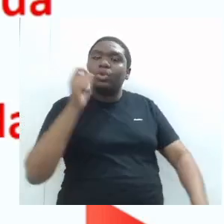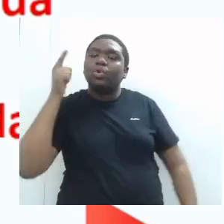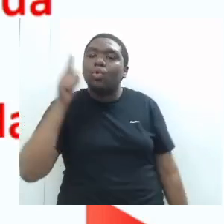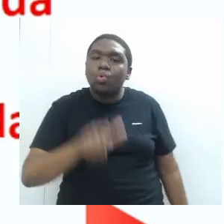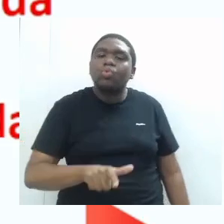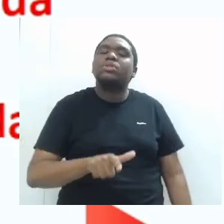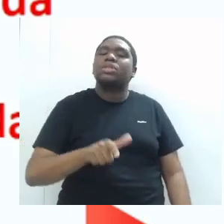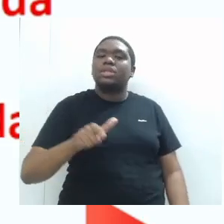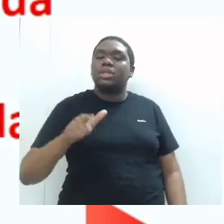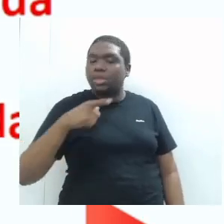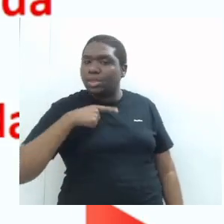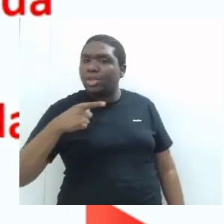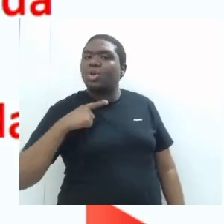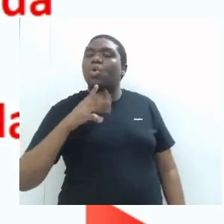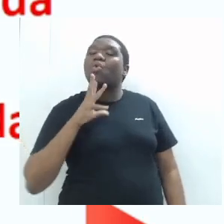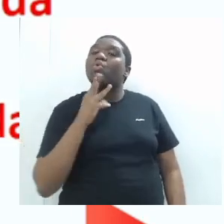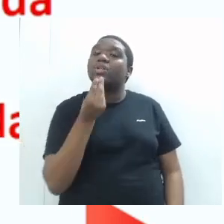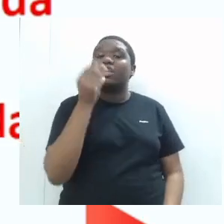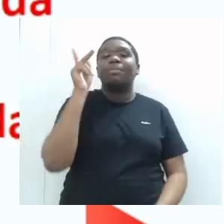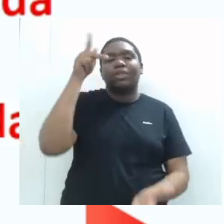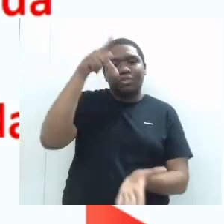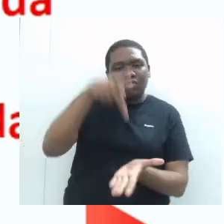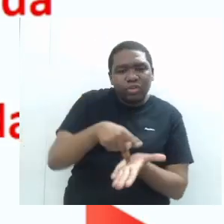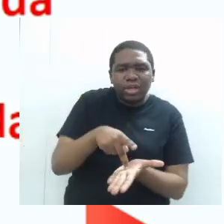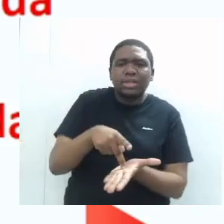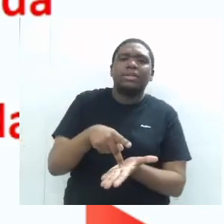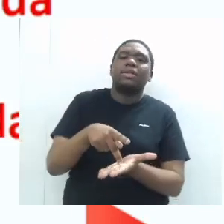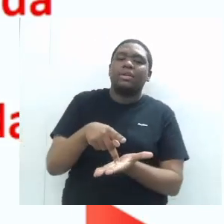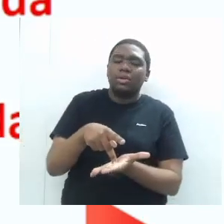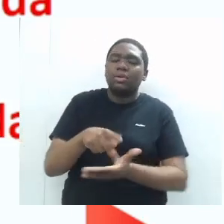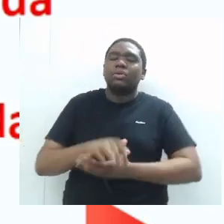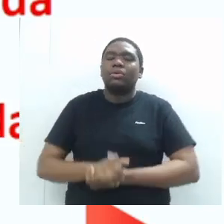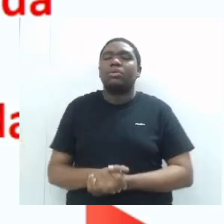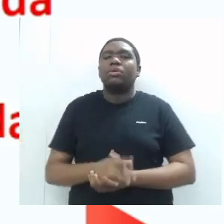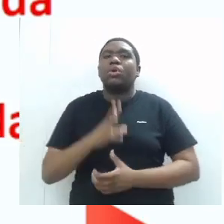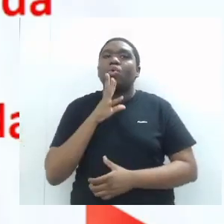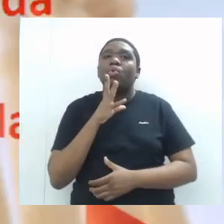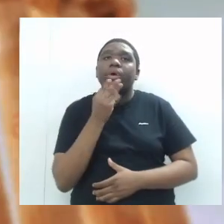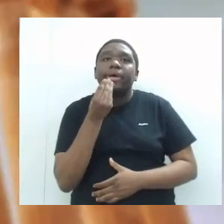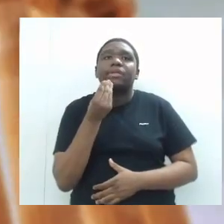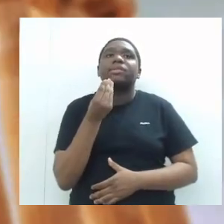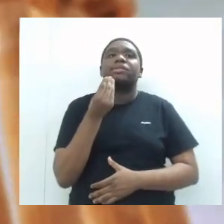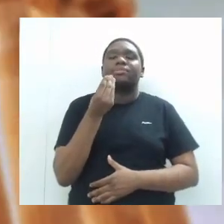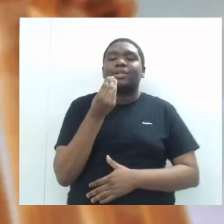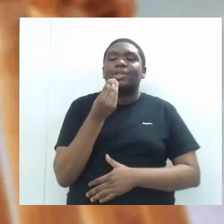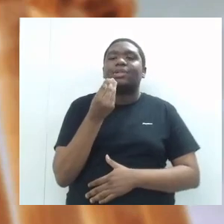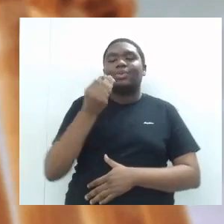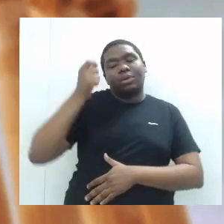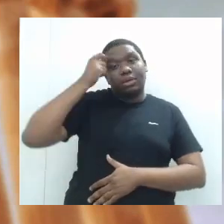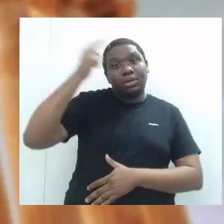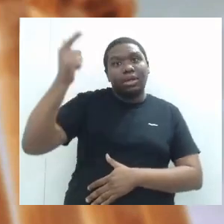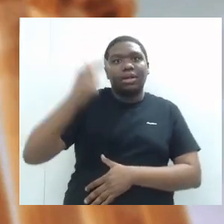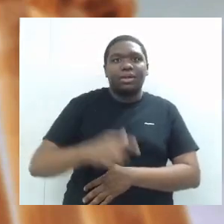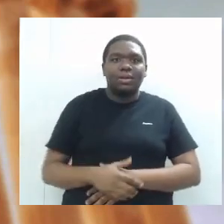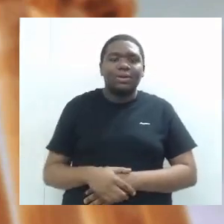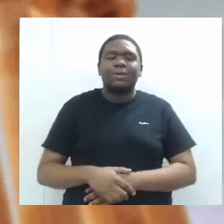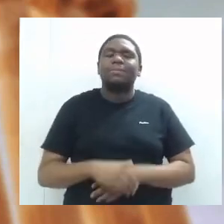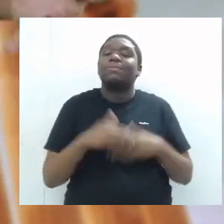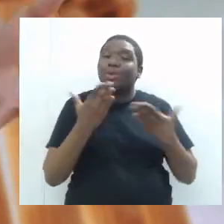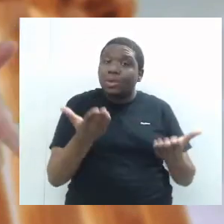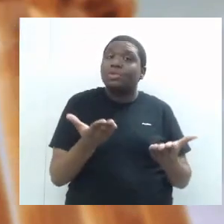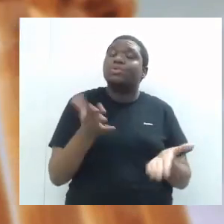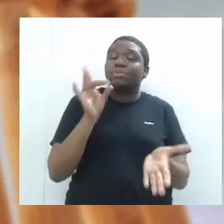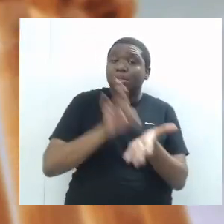o conhecimento verdadeiro, o conhecimento das ideias. Então, esse daí é o que? Justamente